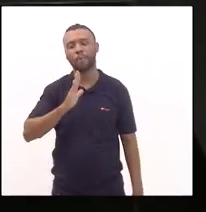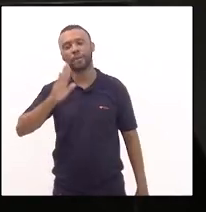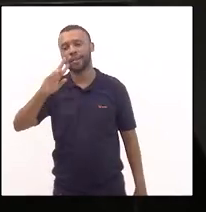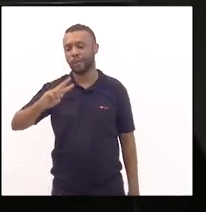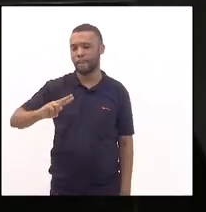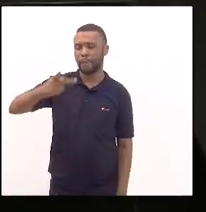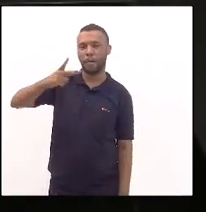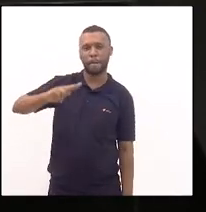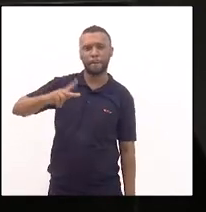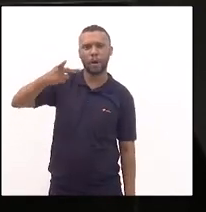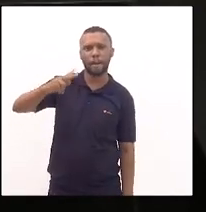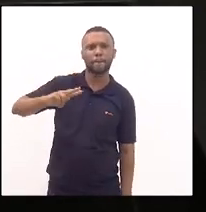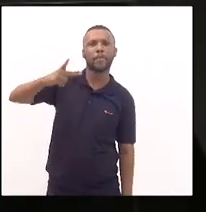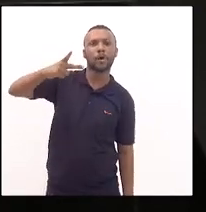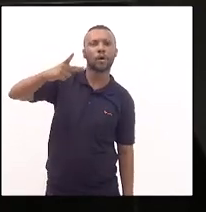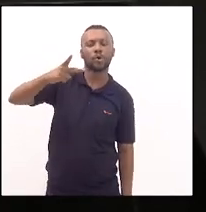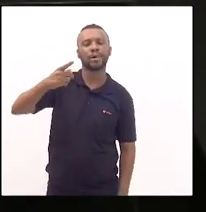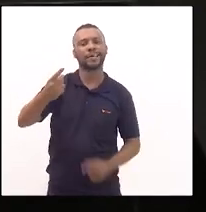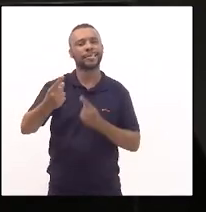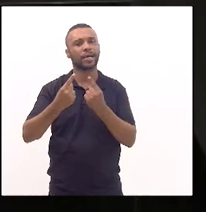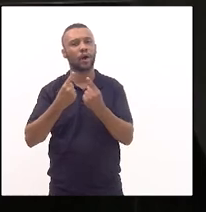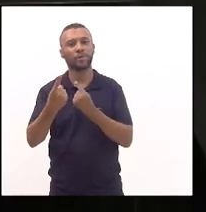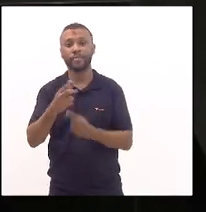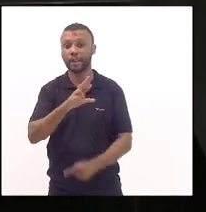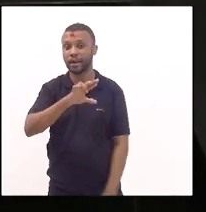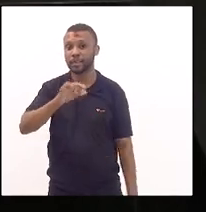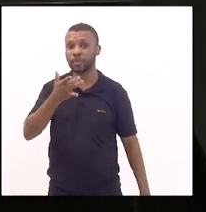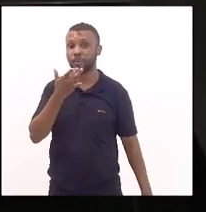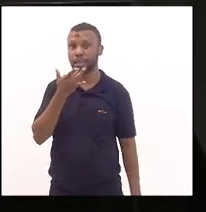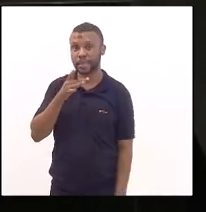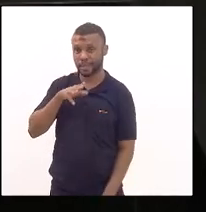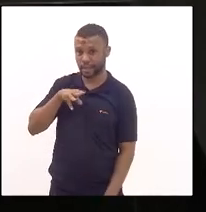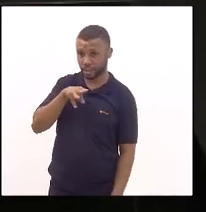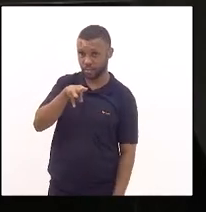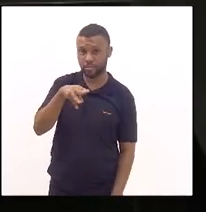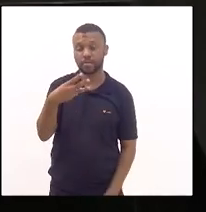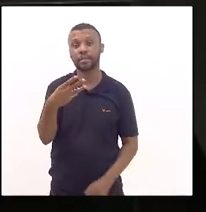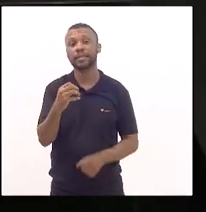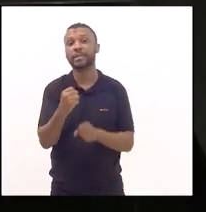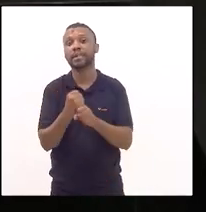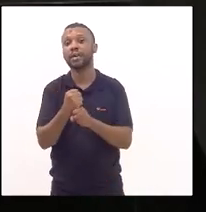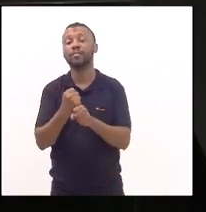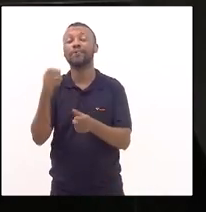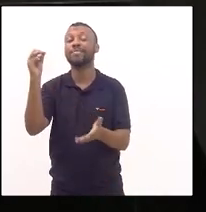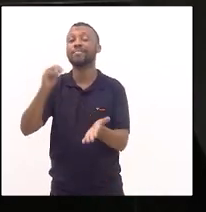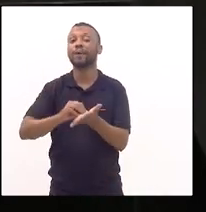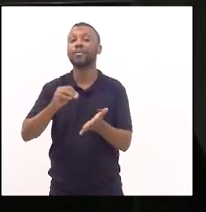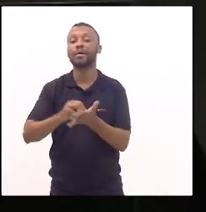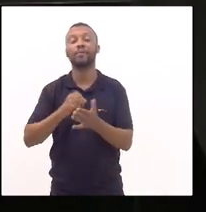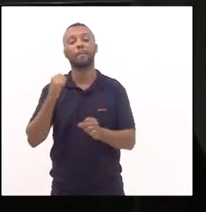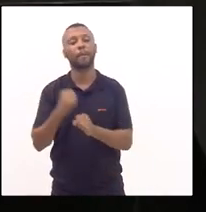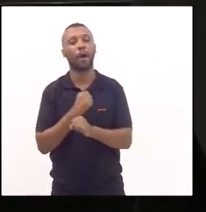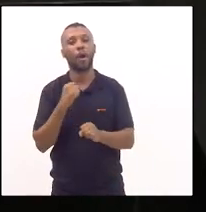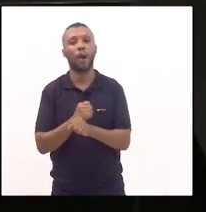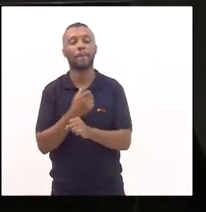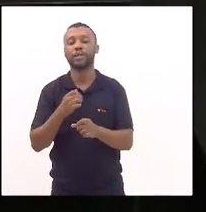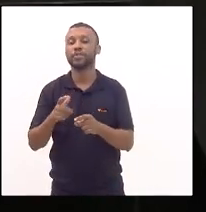duplicação da rodovia Rio-Santos, que há 30 anos não tinha uma obra de recuperação e